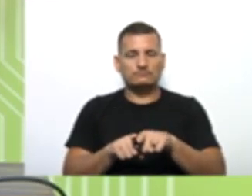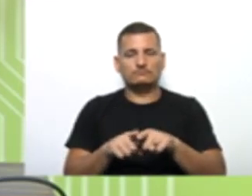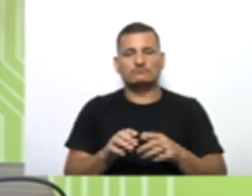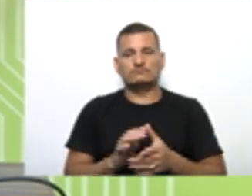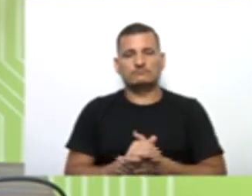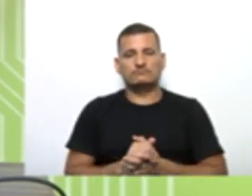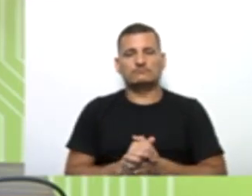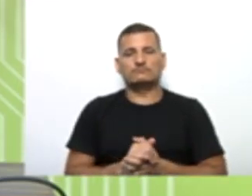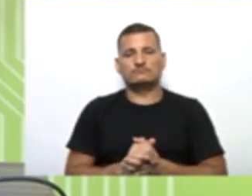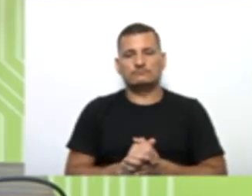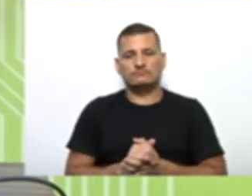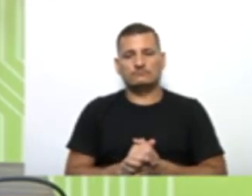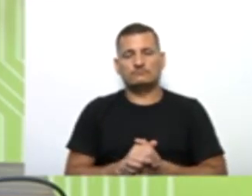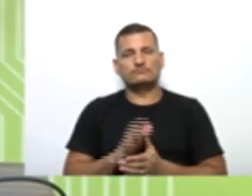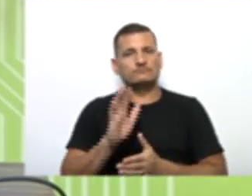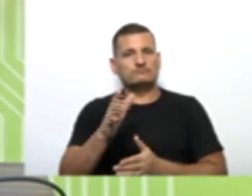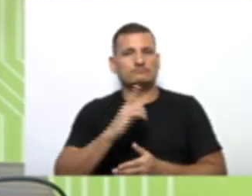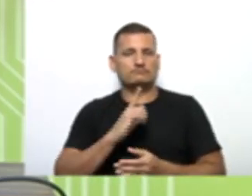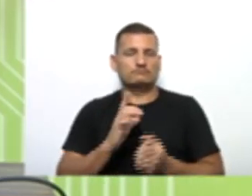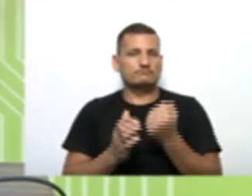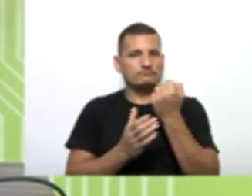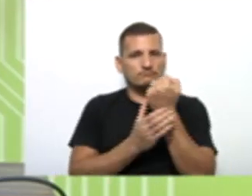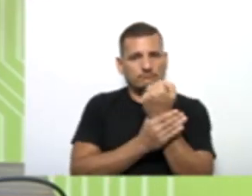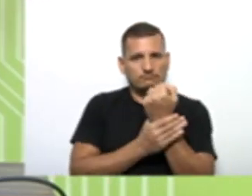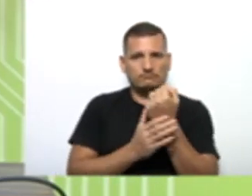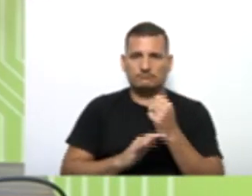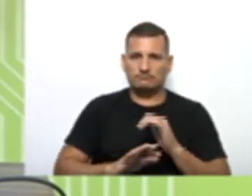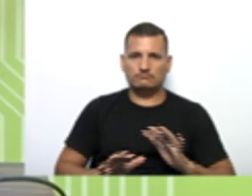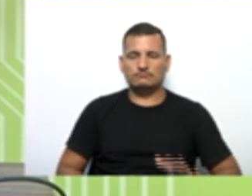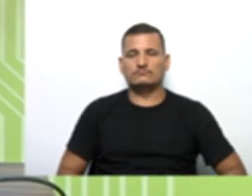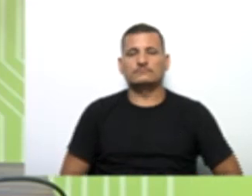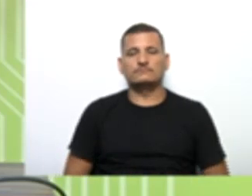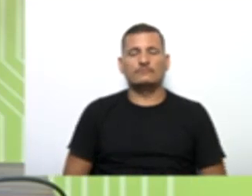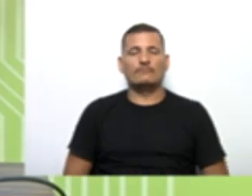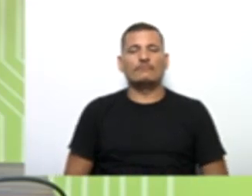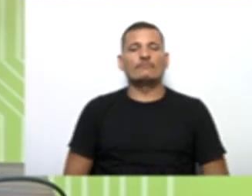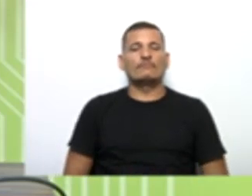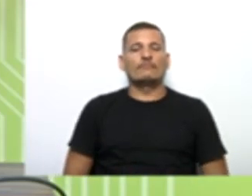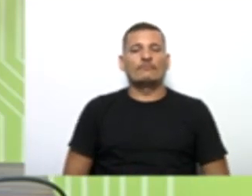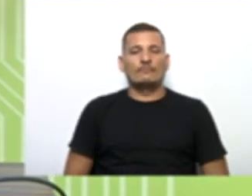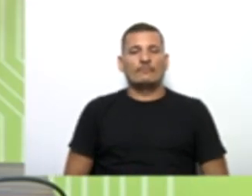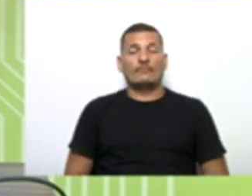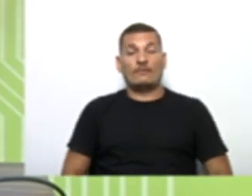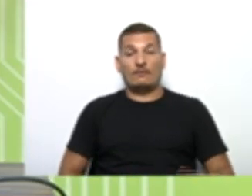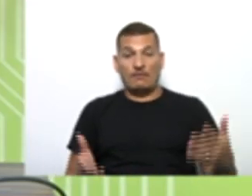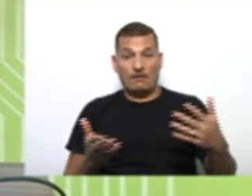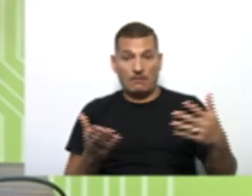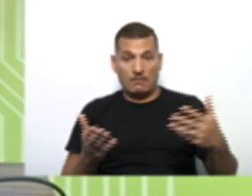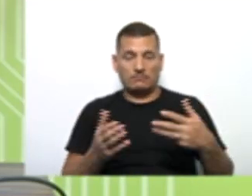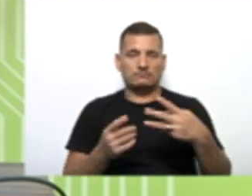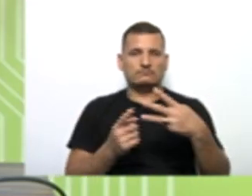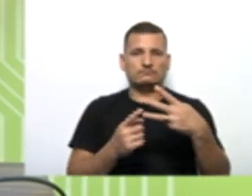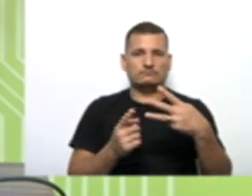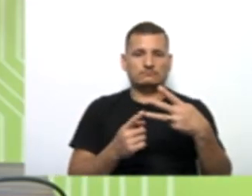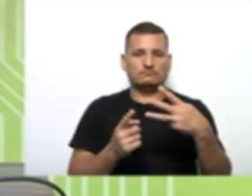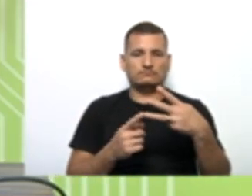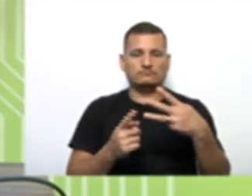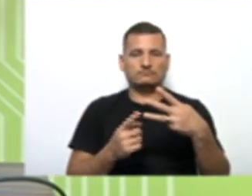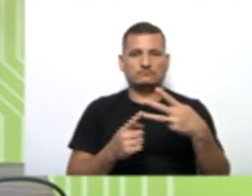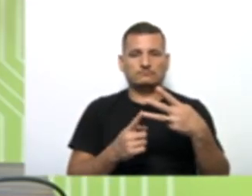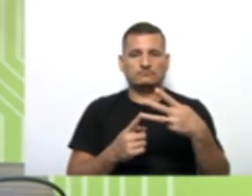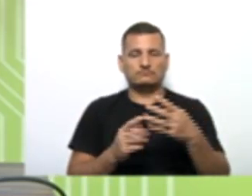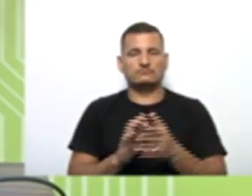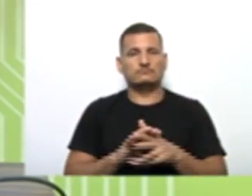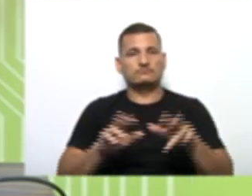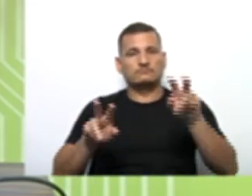estarei respaldada, digamos assim. E agora nós temos a citação